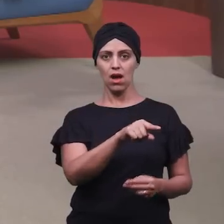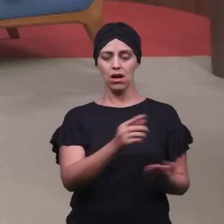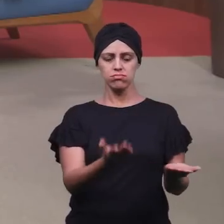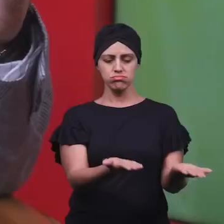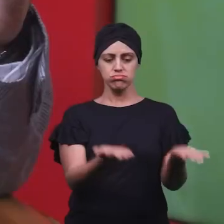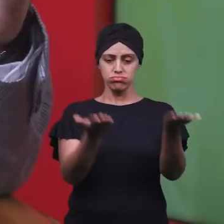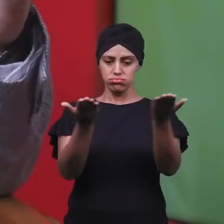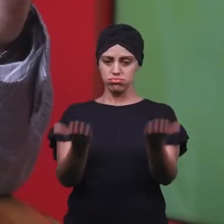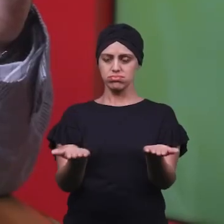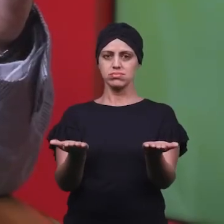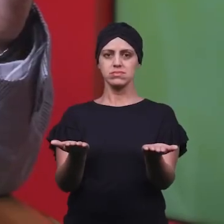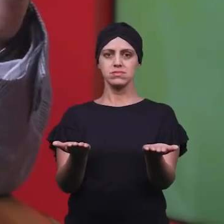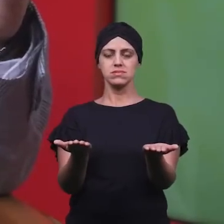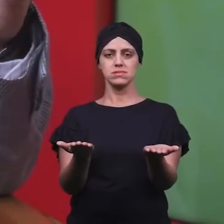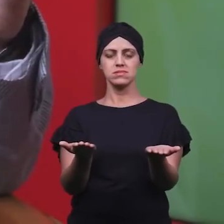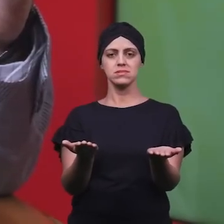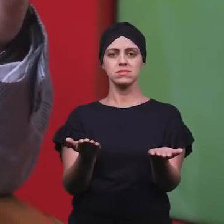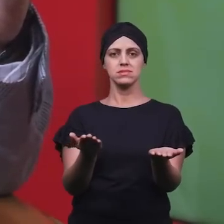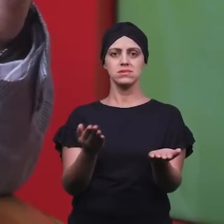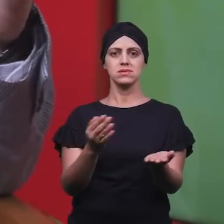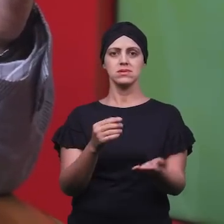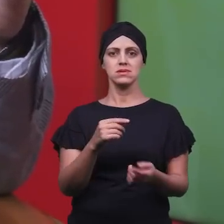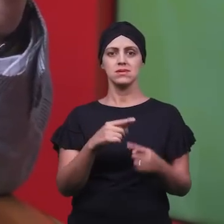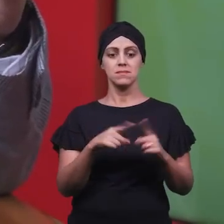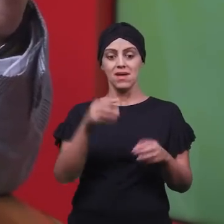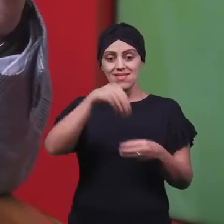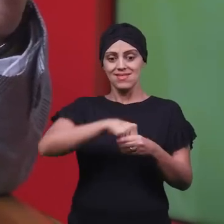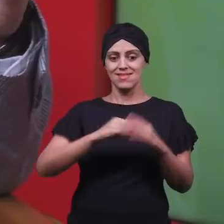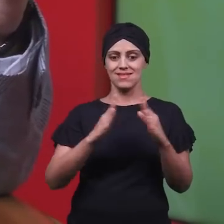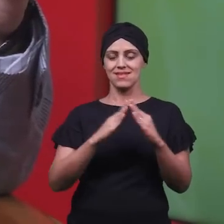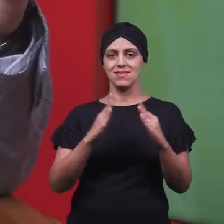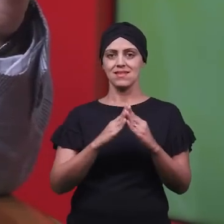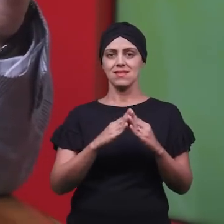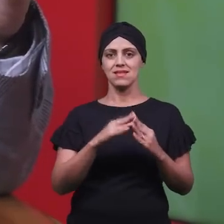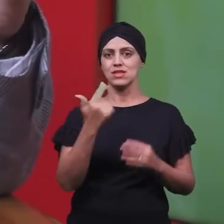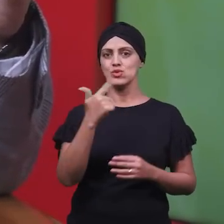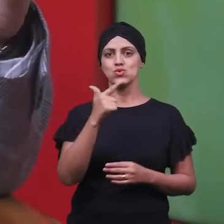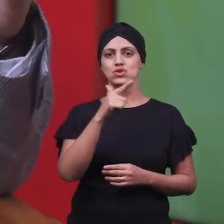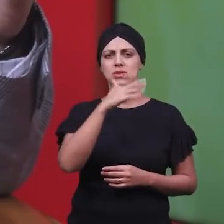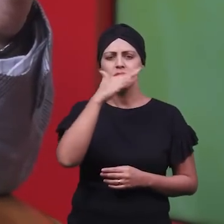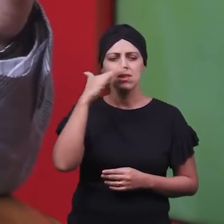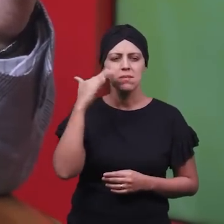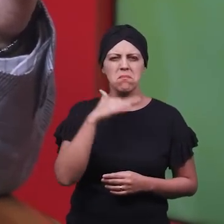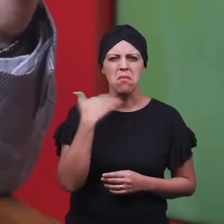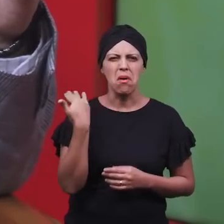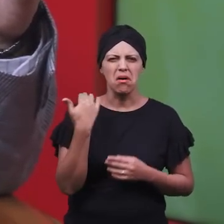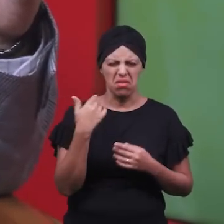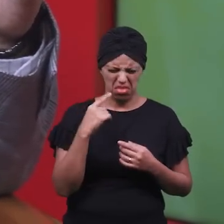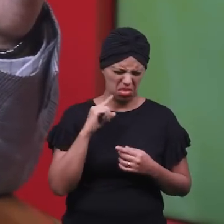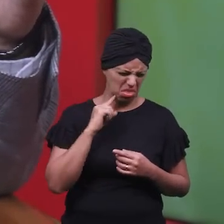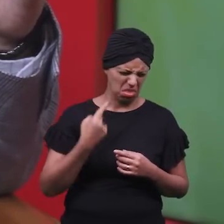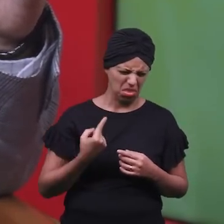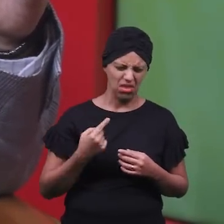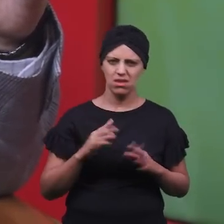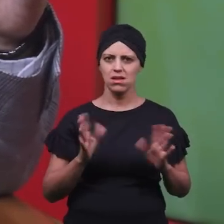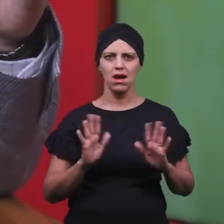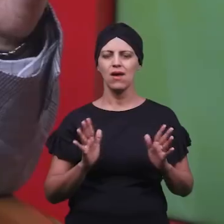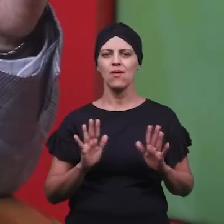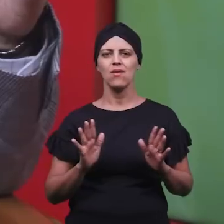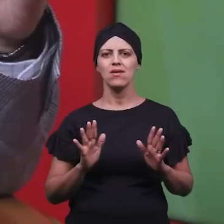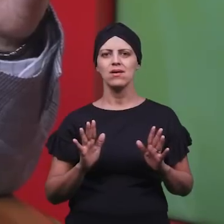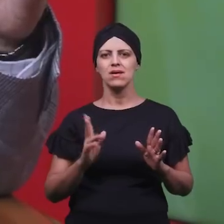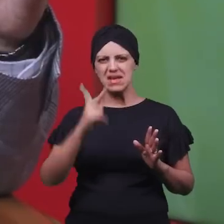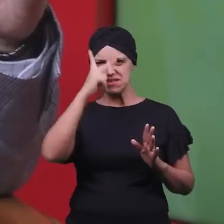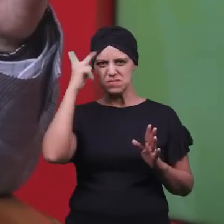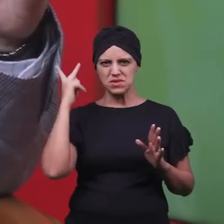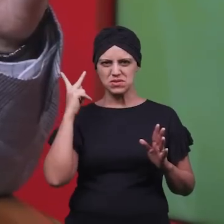lá. Só que lá dentro da casa não tinha cheiro de morte.